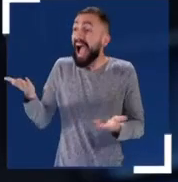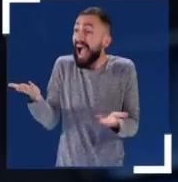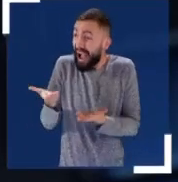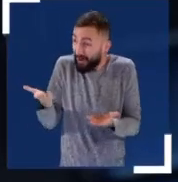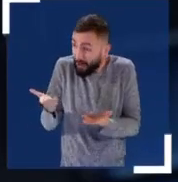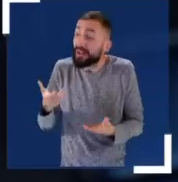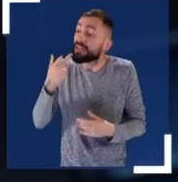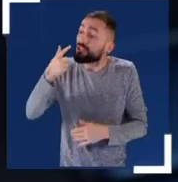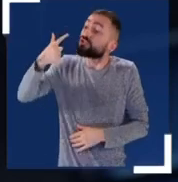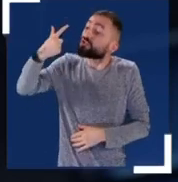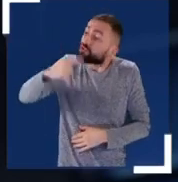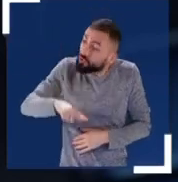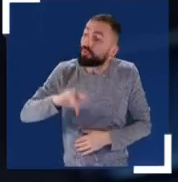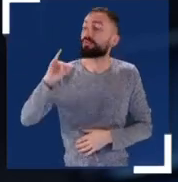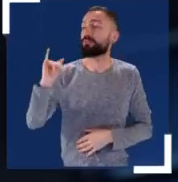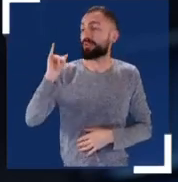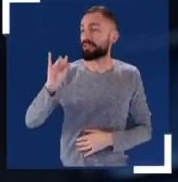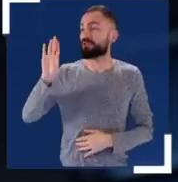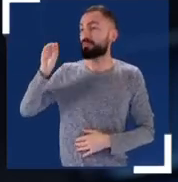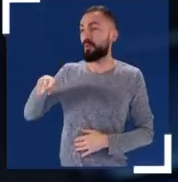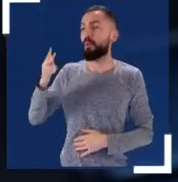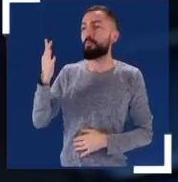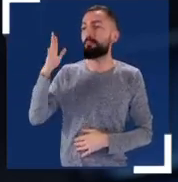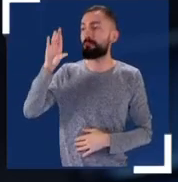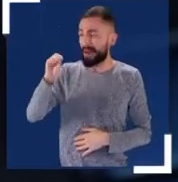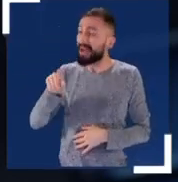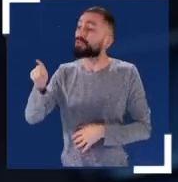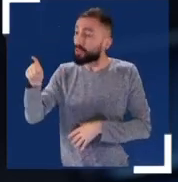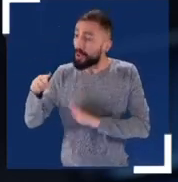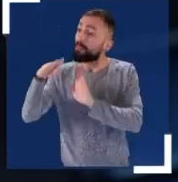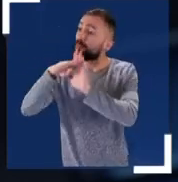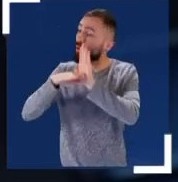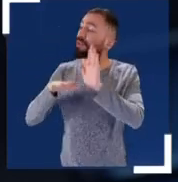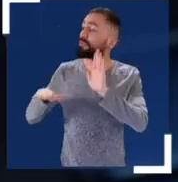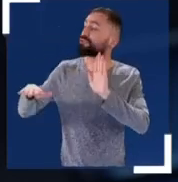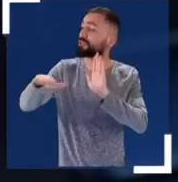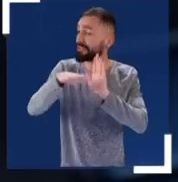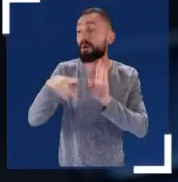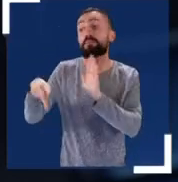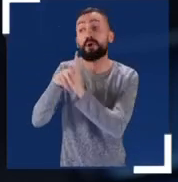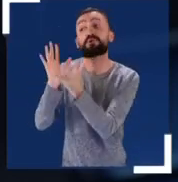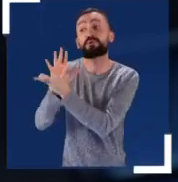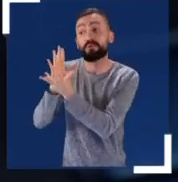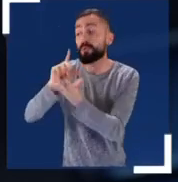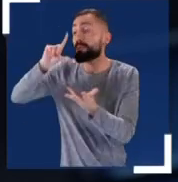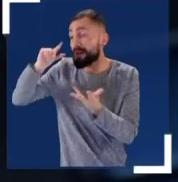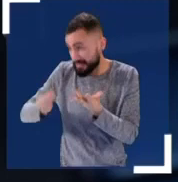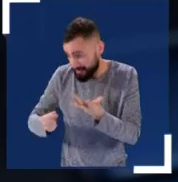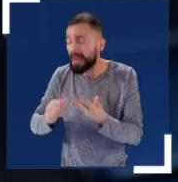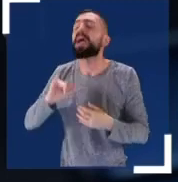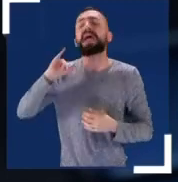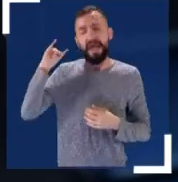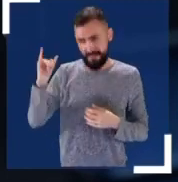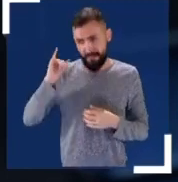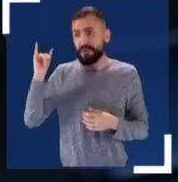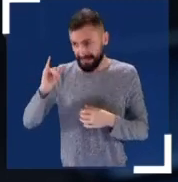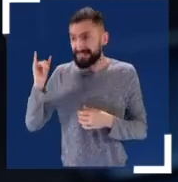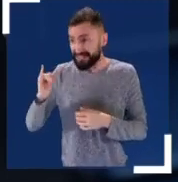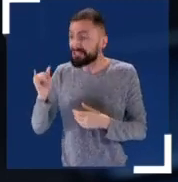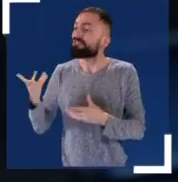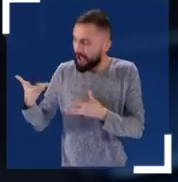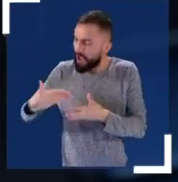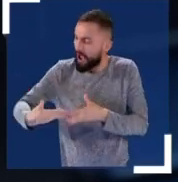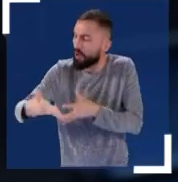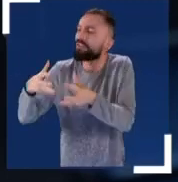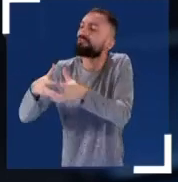a importância do Bom Prato como um programa social bem sucedido do PSDB, uma iniciativa valorosa e que vai ser expandido.